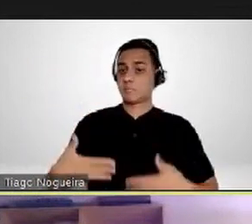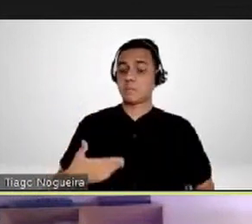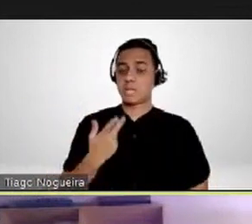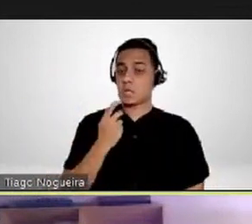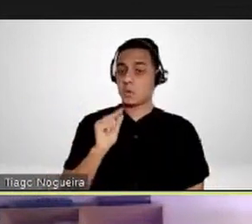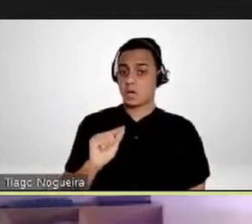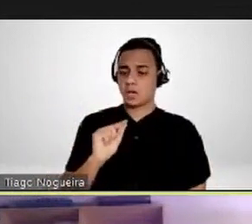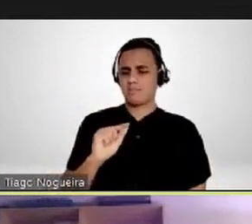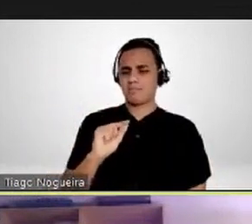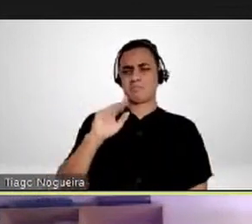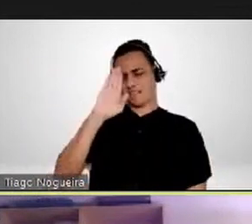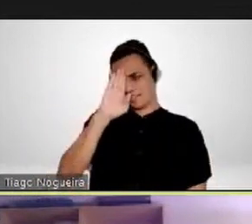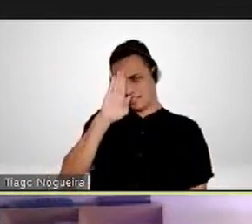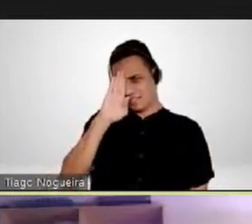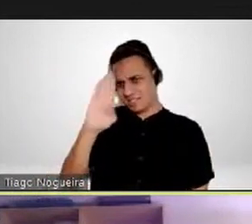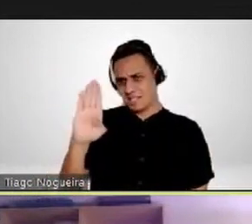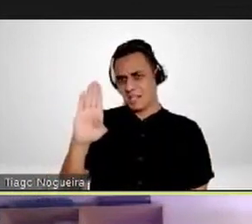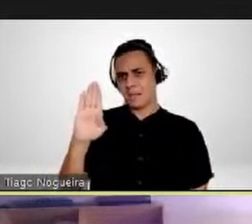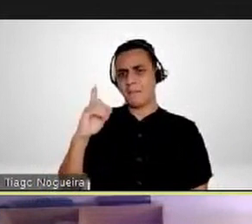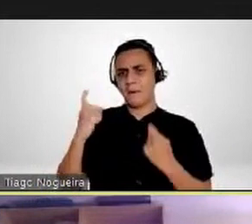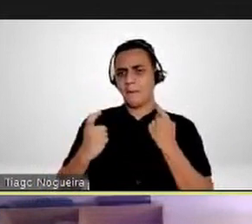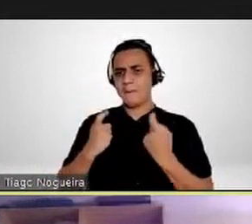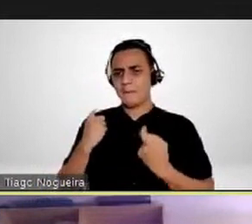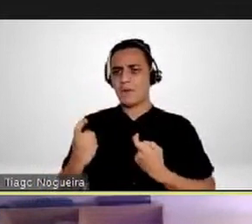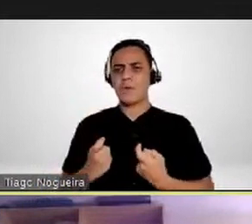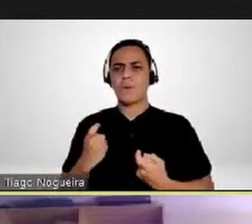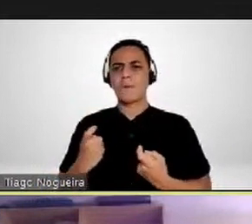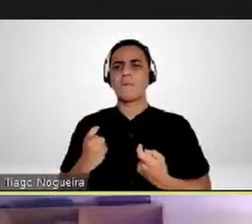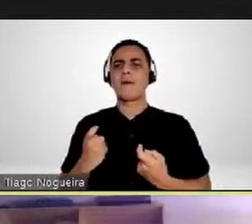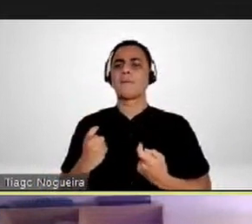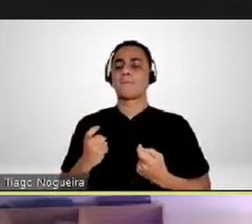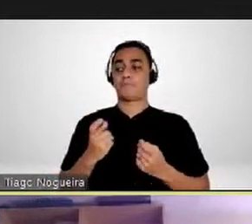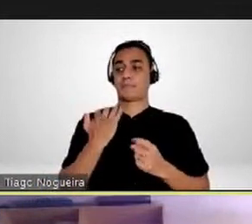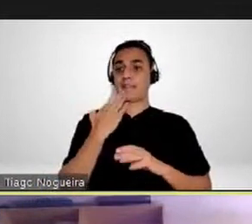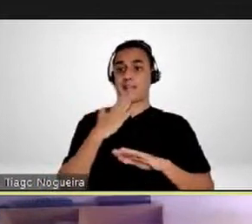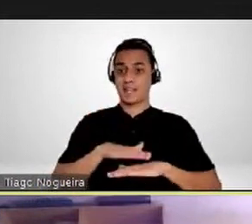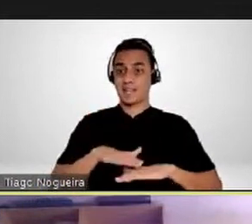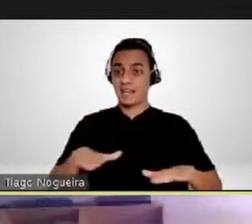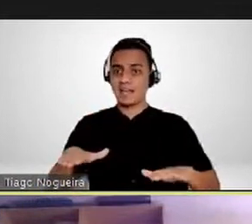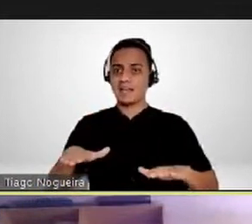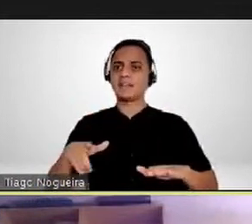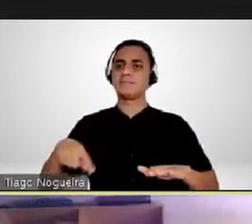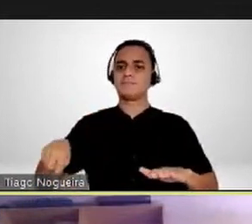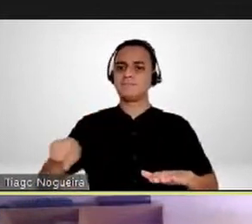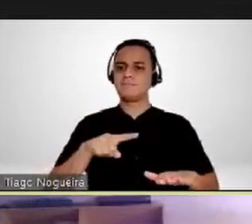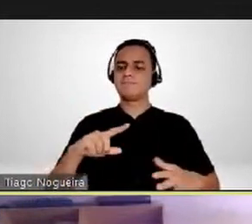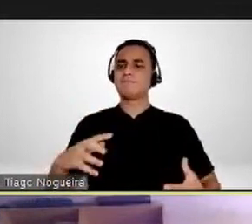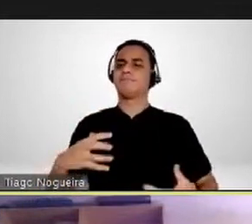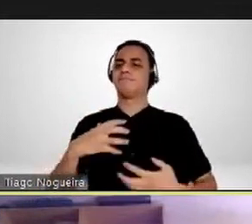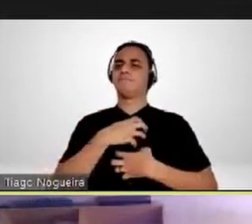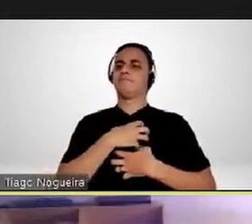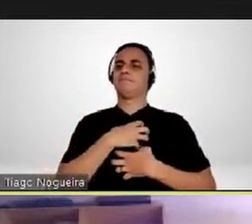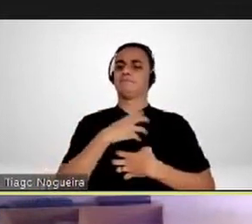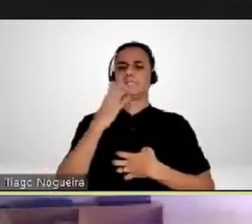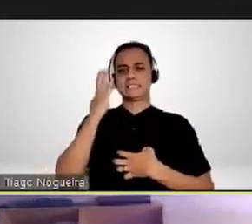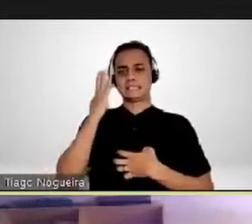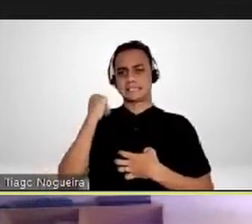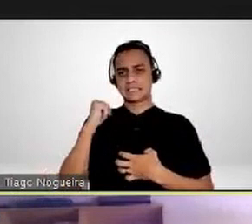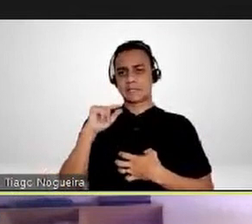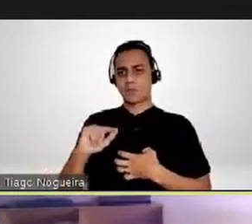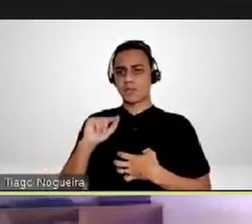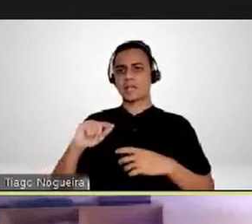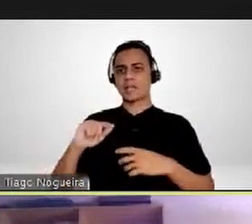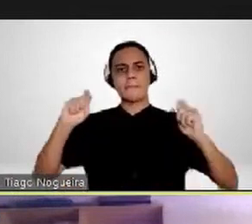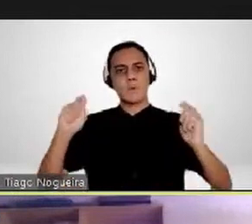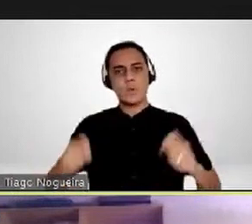central será como criar nos mais jovens uma apreciação do fato de que muitos mundos são